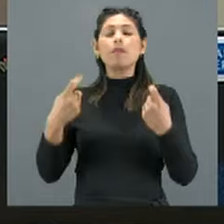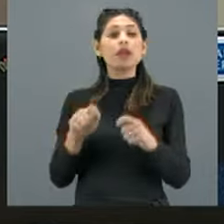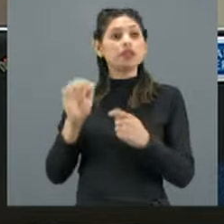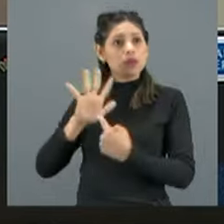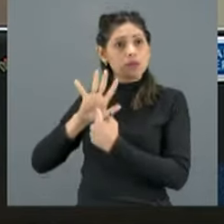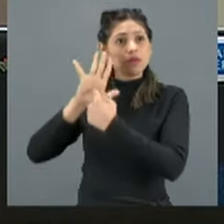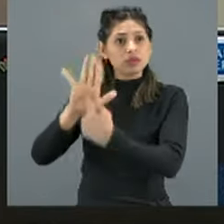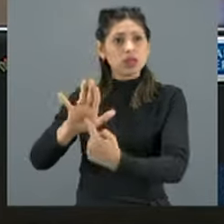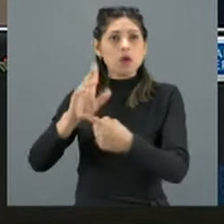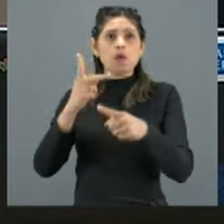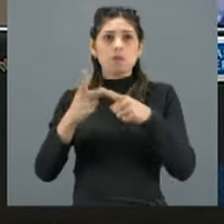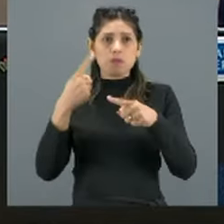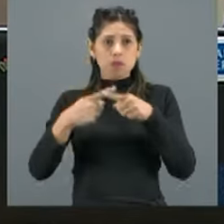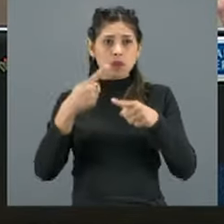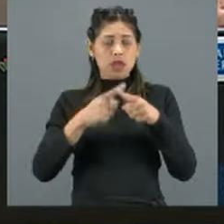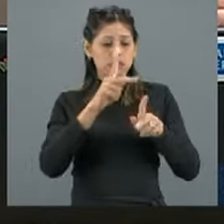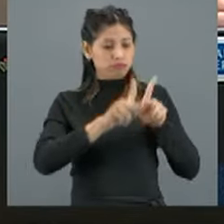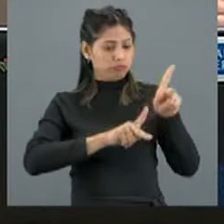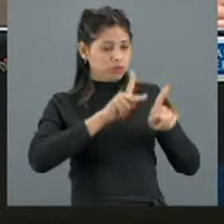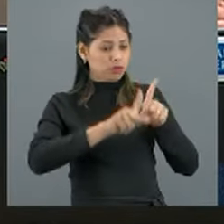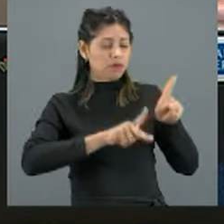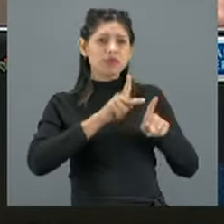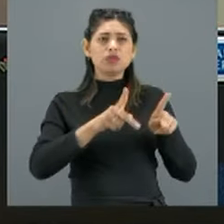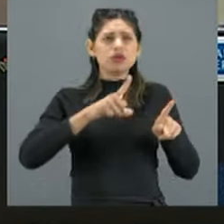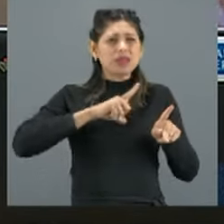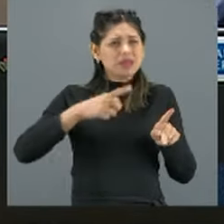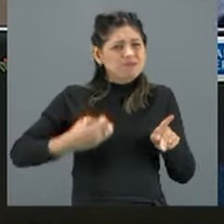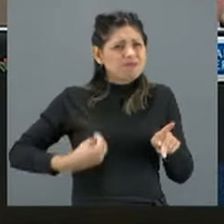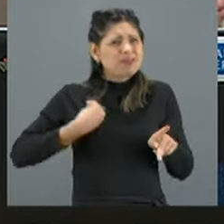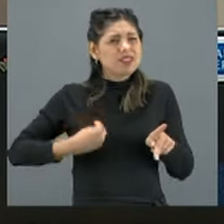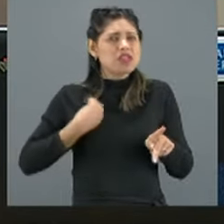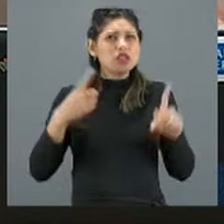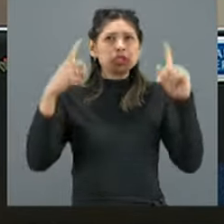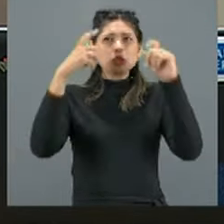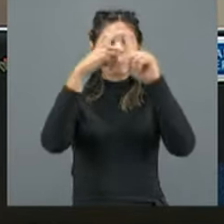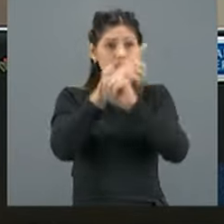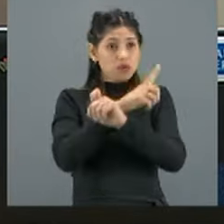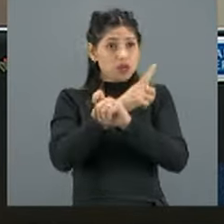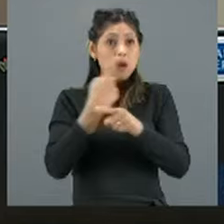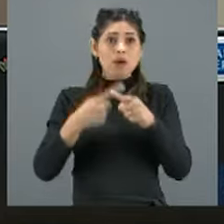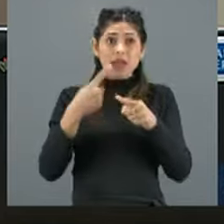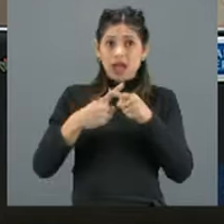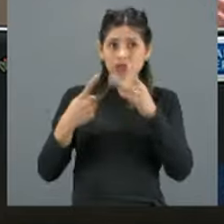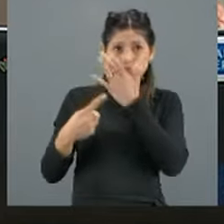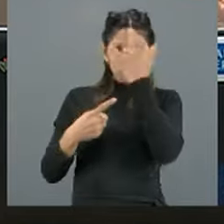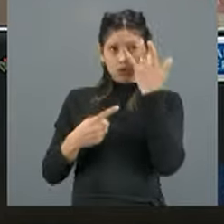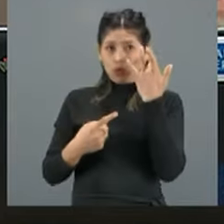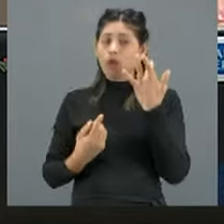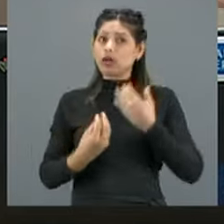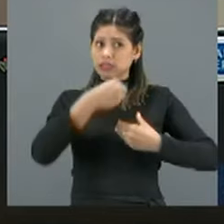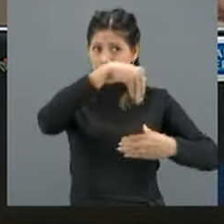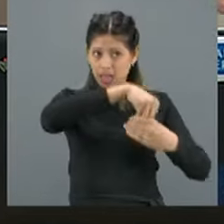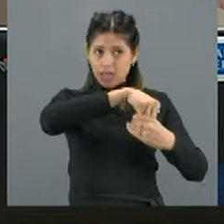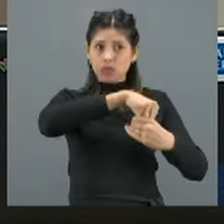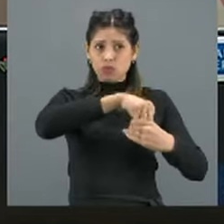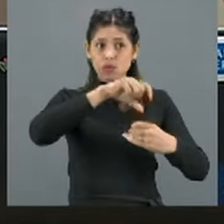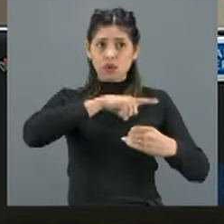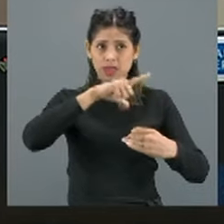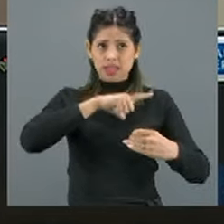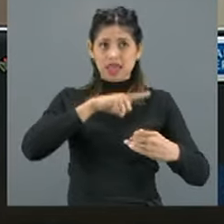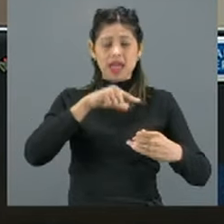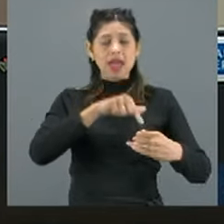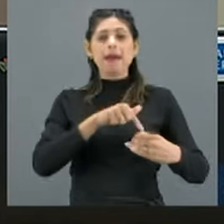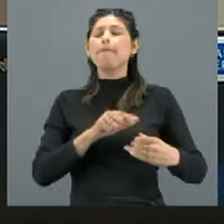vive na babescamente, esse conflito todo, o general Mourão falou aí, ele cria, a pessoa já está dentro, aí eles criam uma reserva, mas aquela